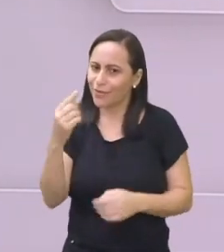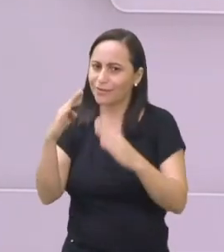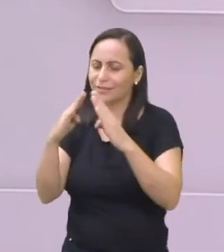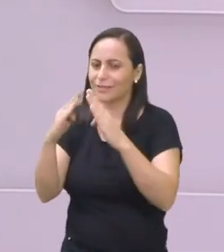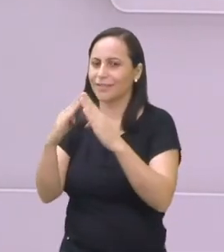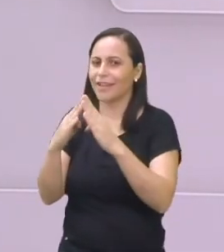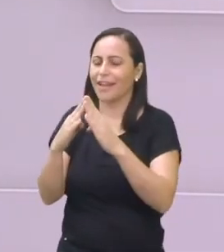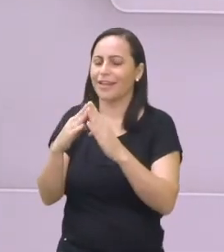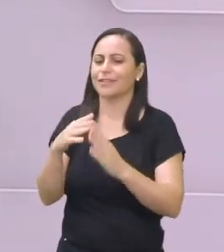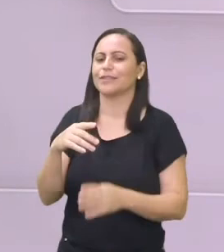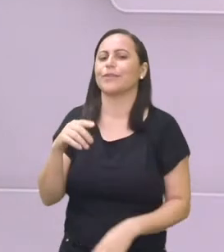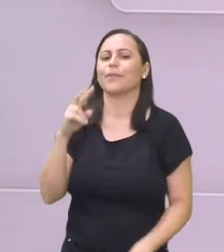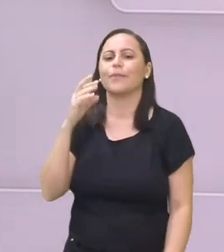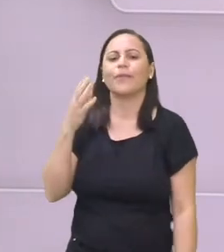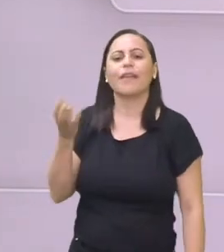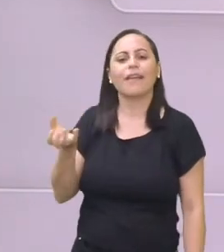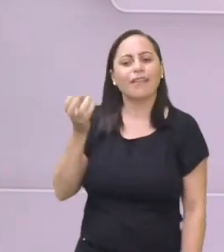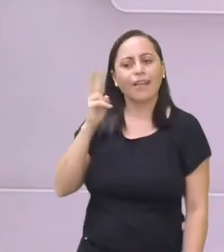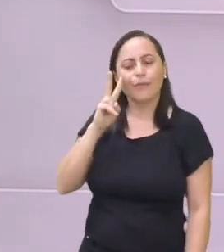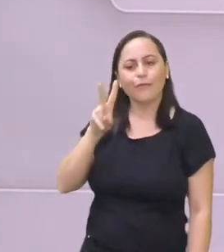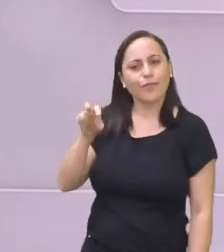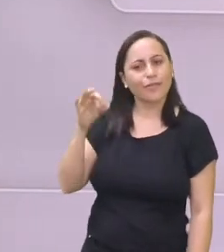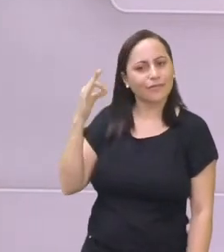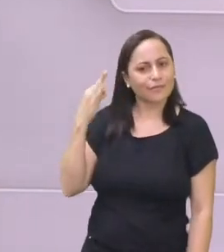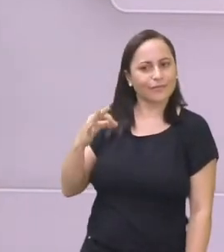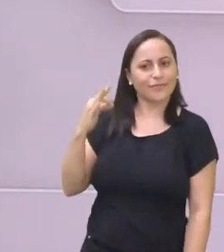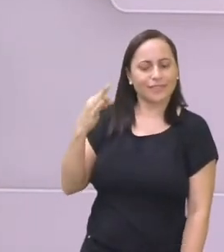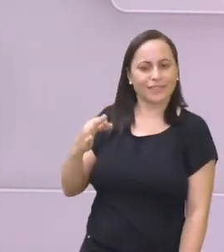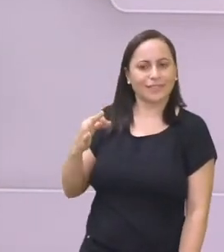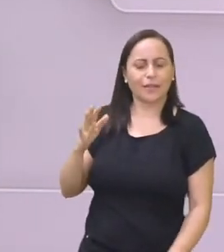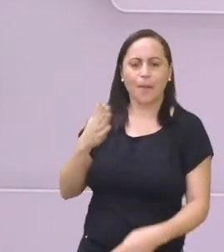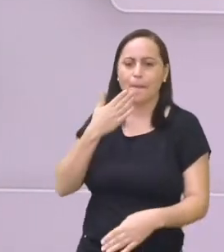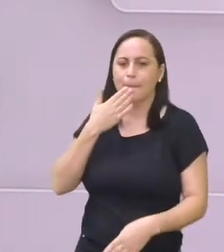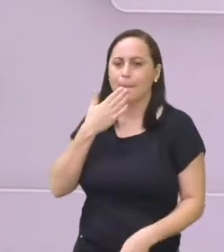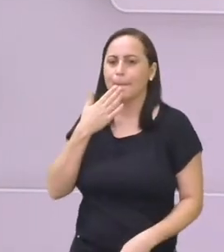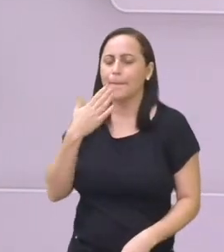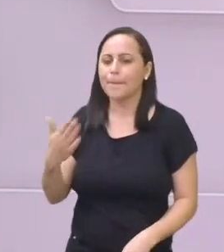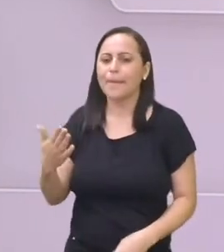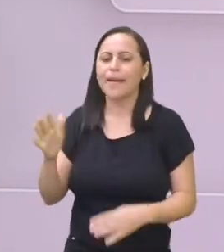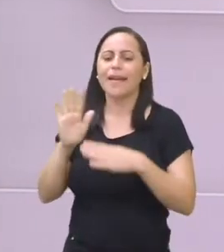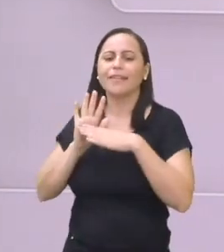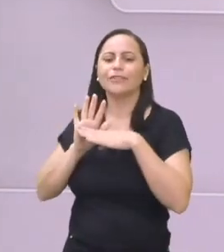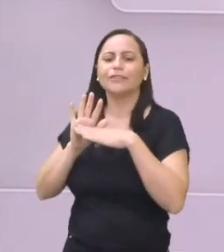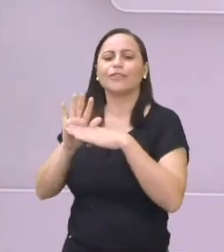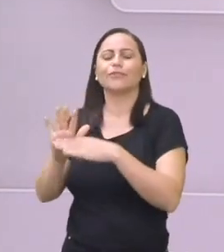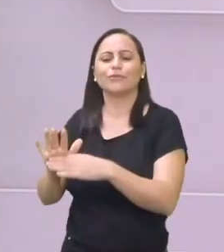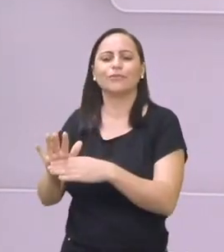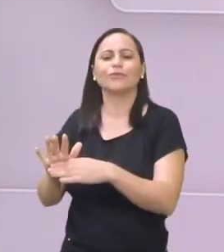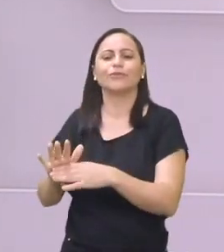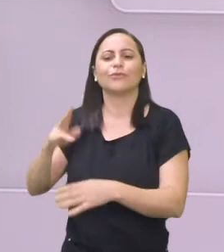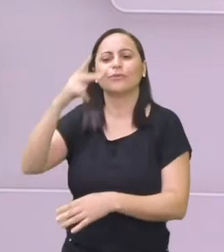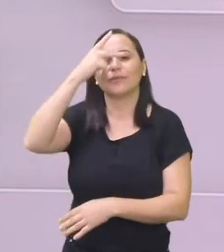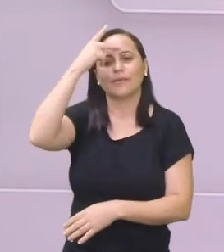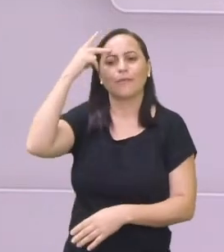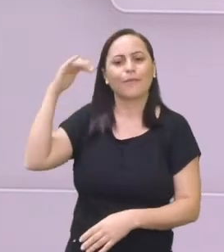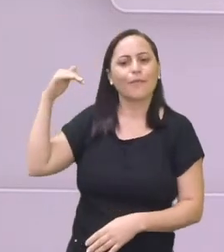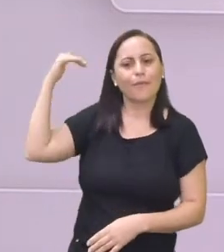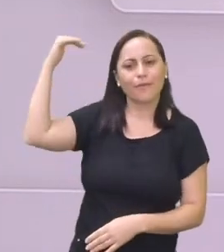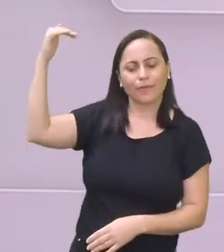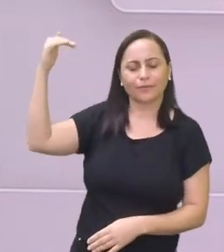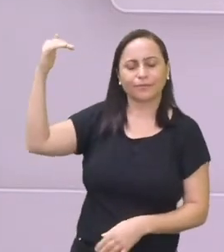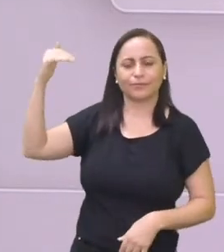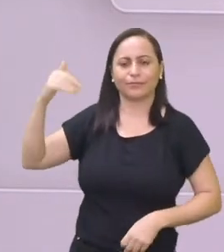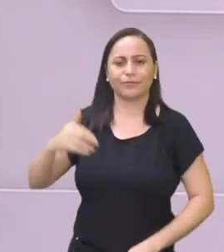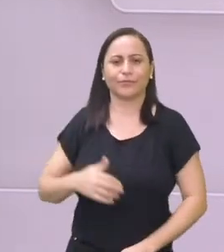vocês vão acertar aí. Peçam ajuda de um adulto ou quem ajuda vocês aí nas atividades da escola, tá bom? Tá